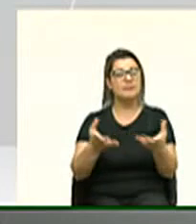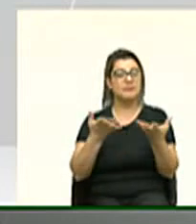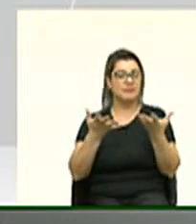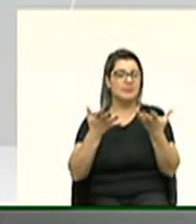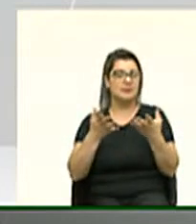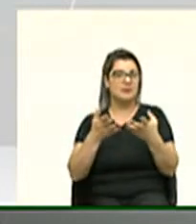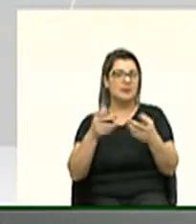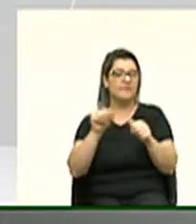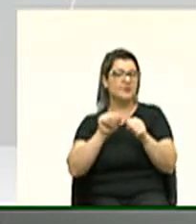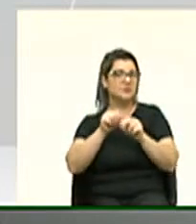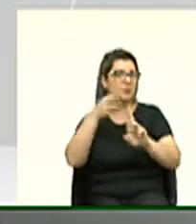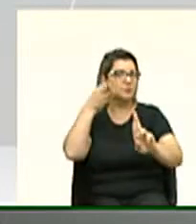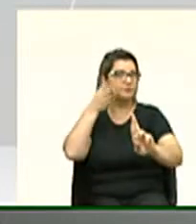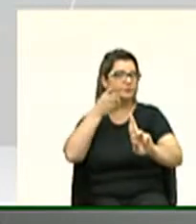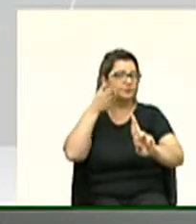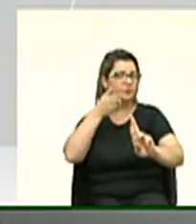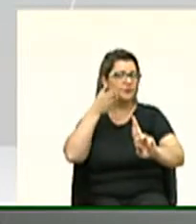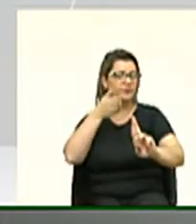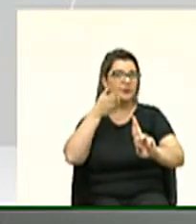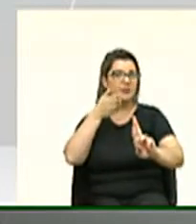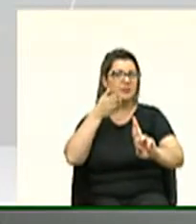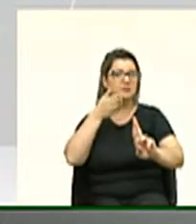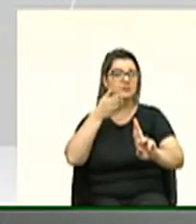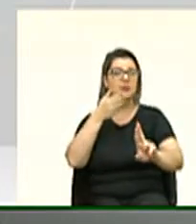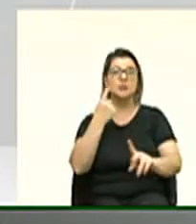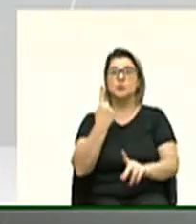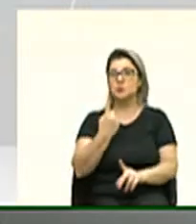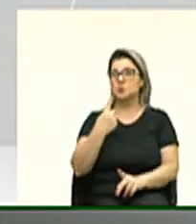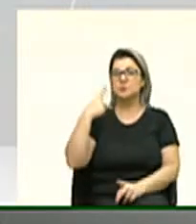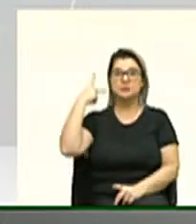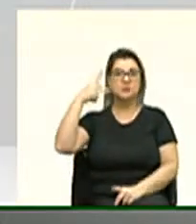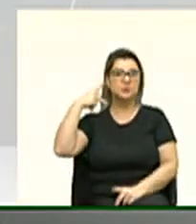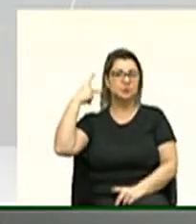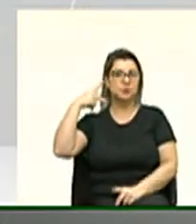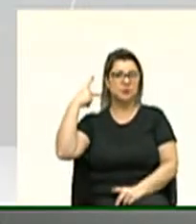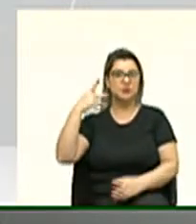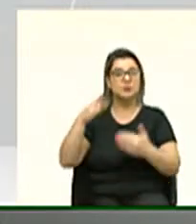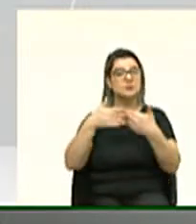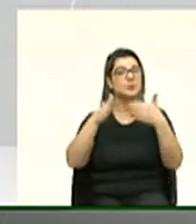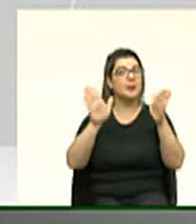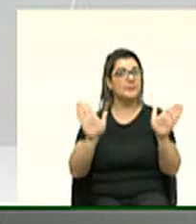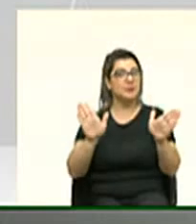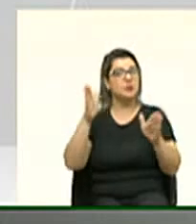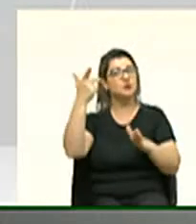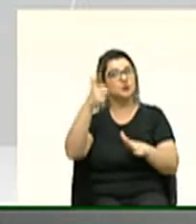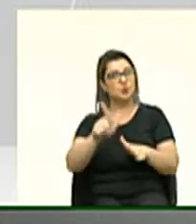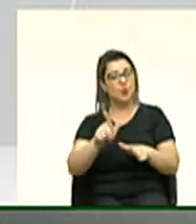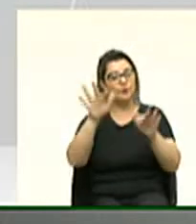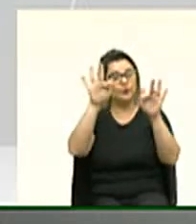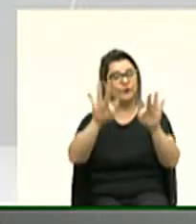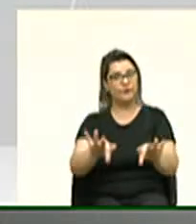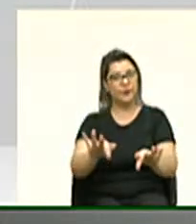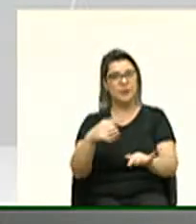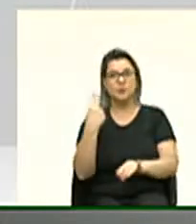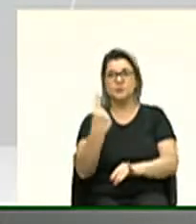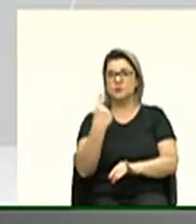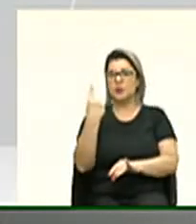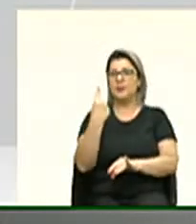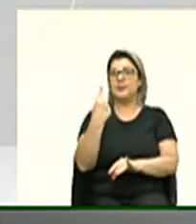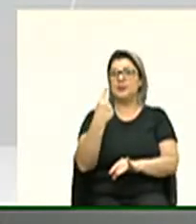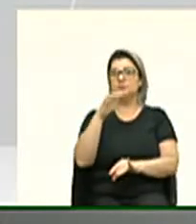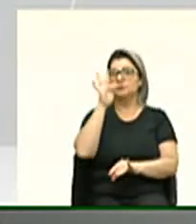Nunes, deputados e deputadas, que uma das políticas para a reabertura, para o fim do isolamento na